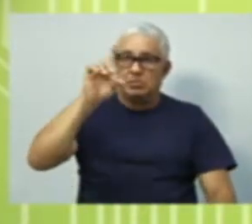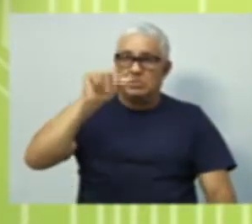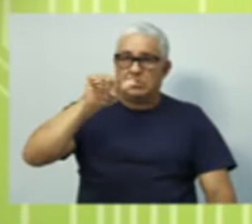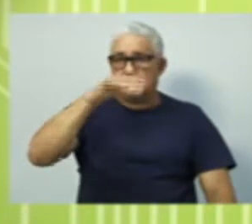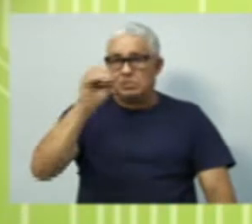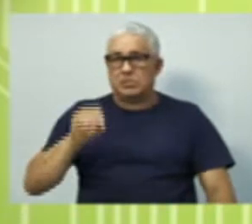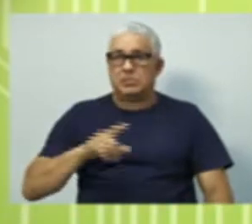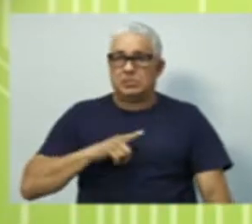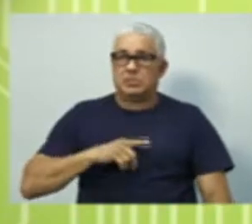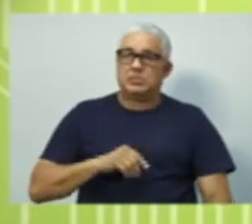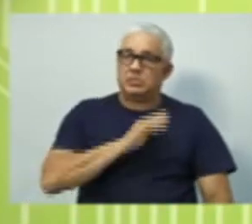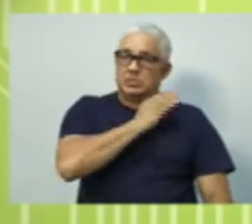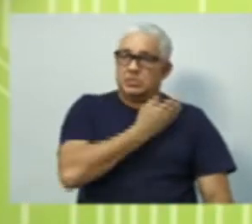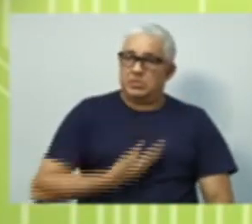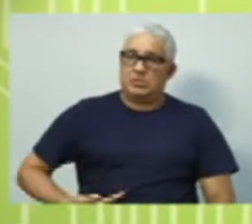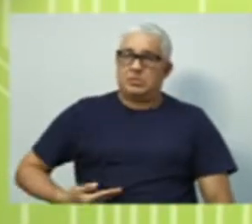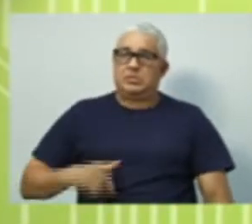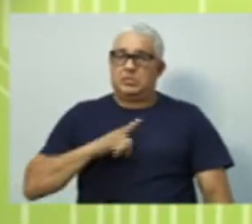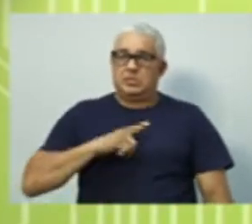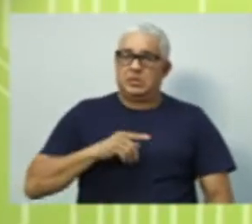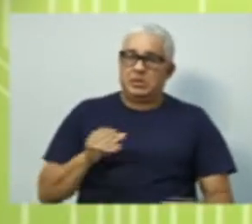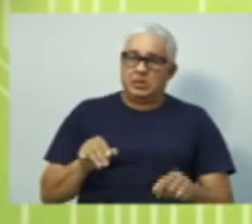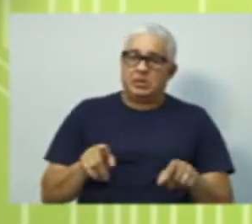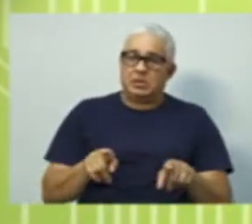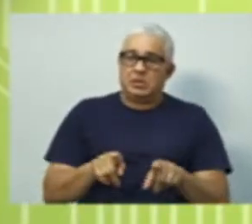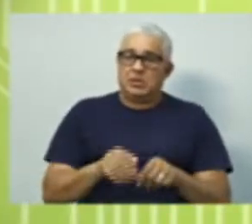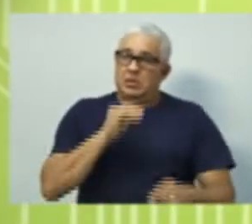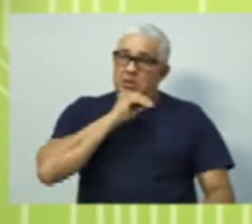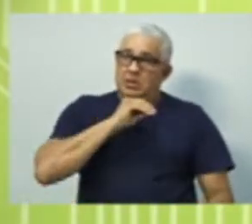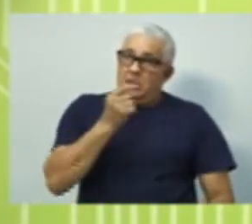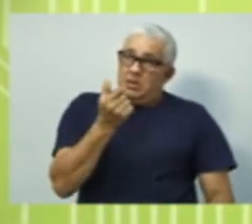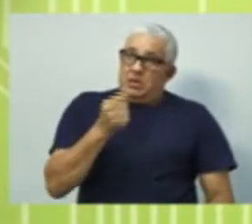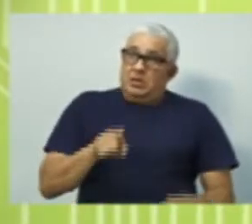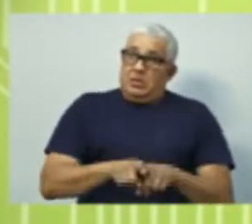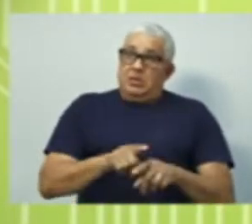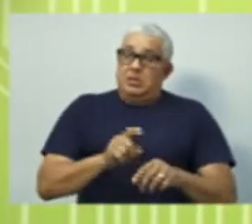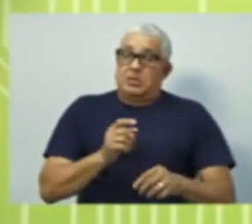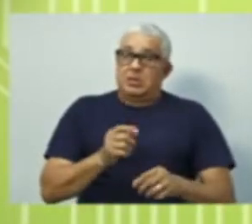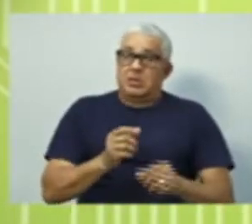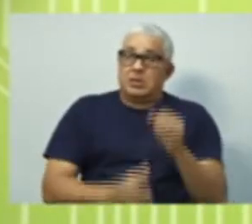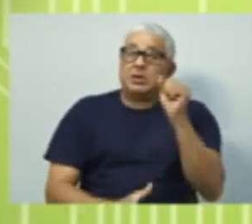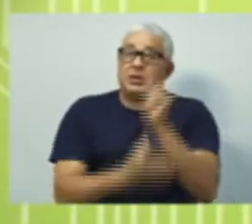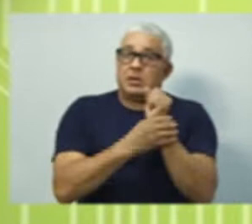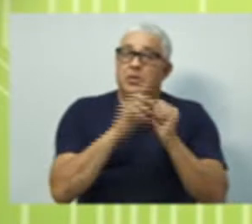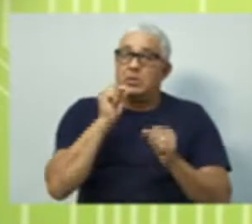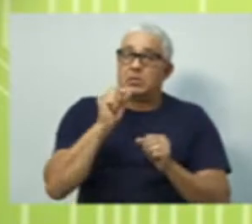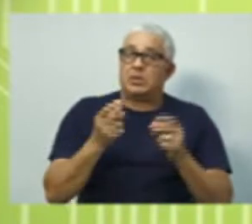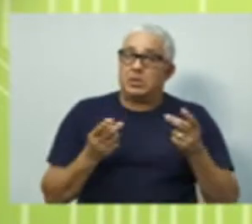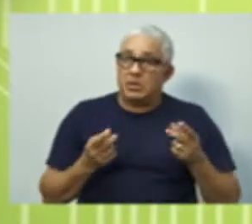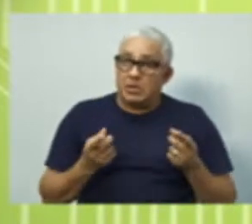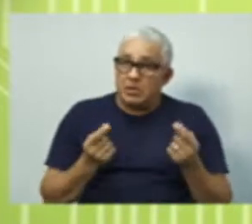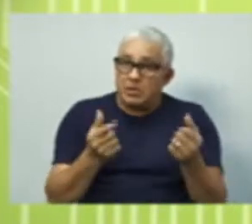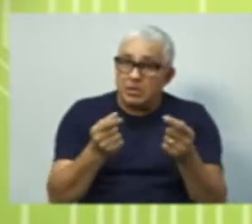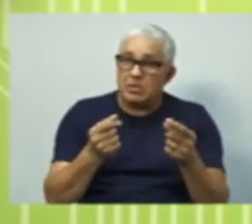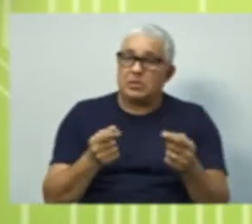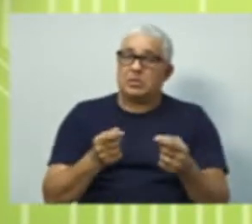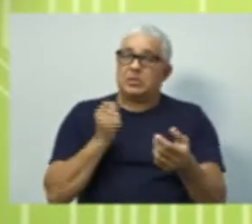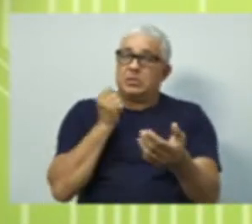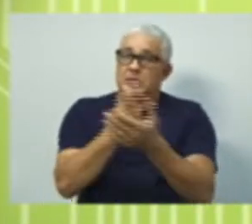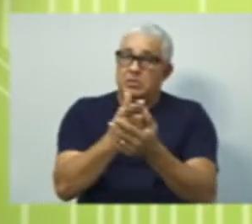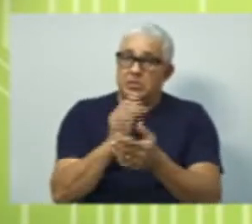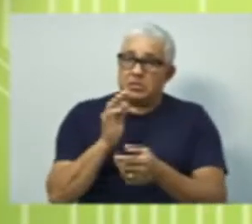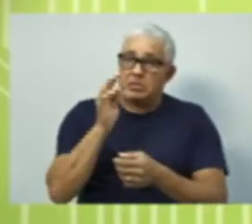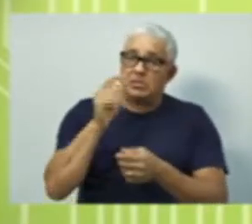mecanismos governamentais que eles procuram aumentar essa renda para garantir o que vai ser gasto, o que pelo menos precisa ser